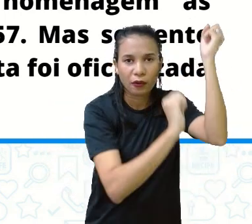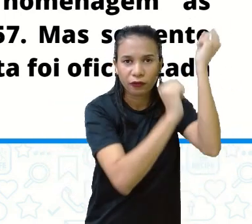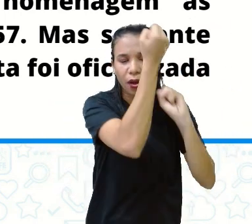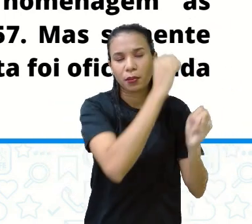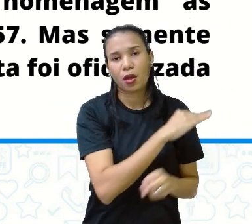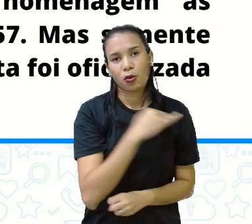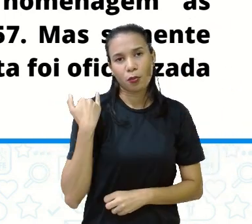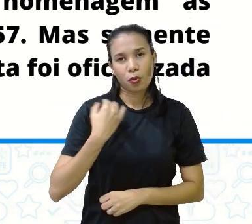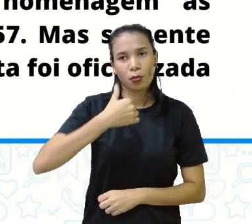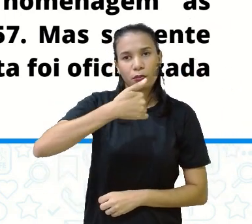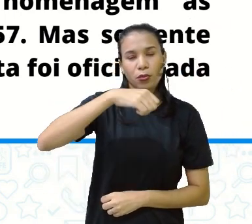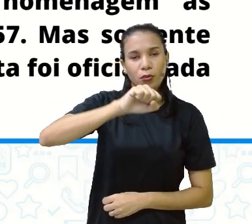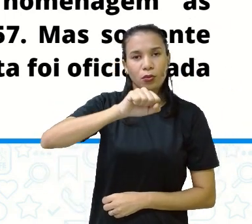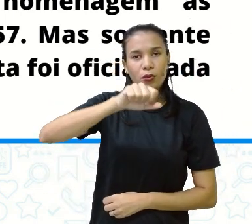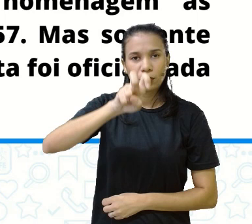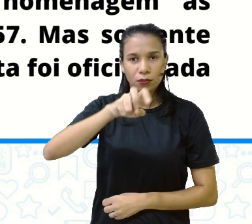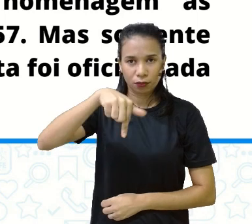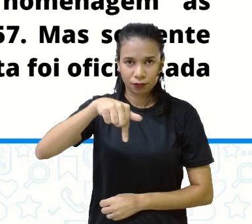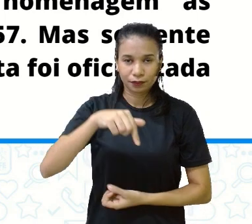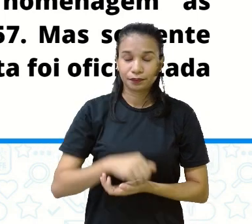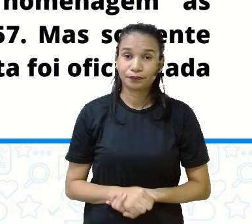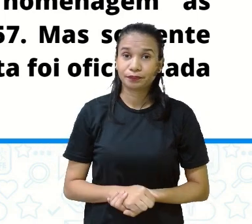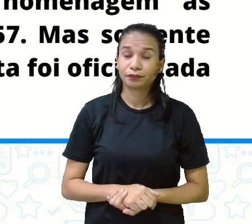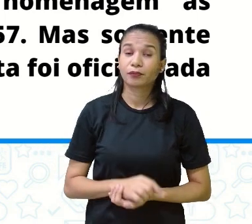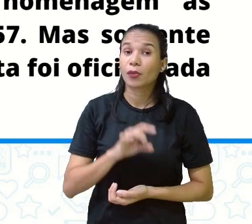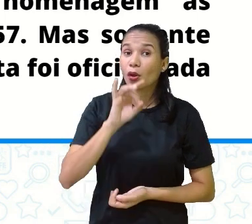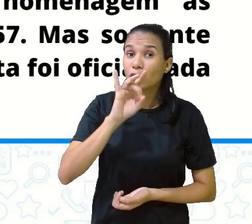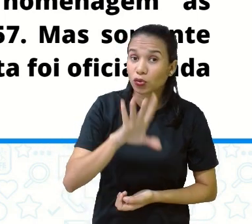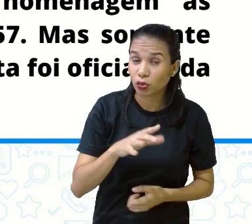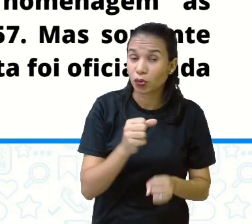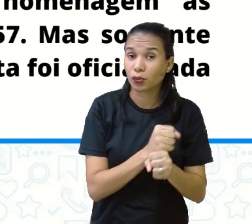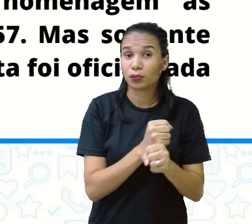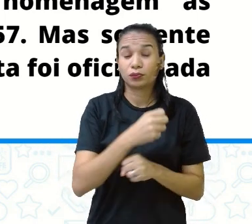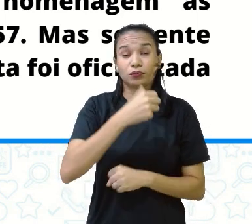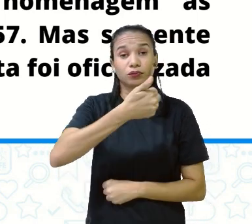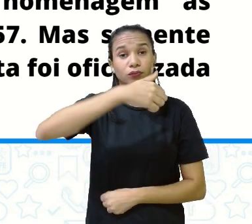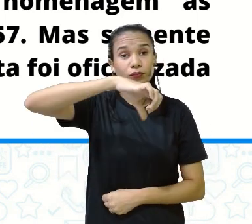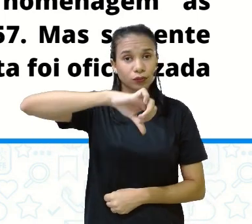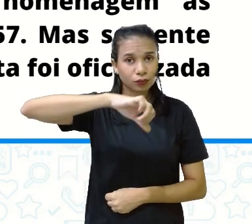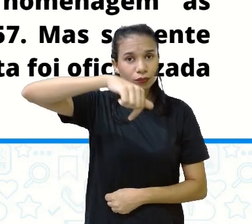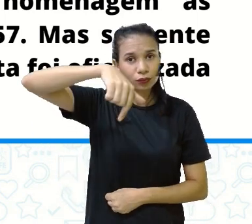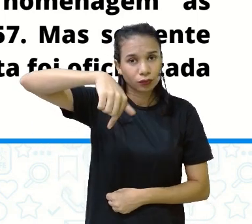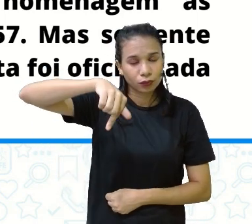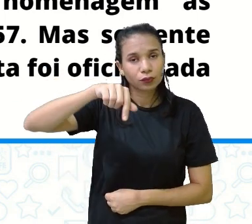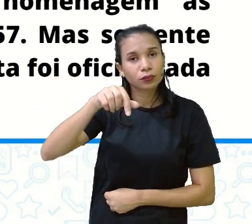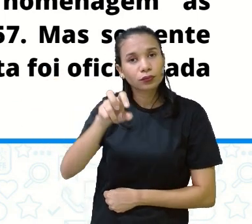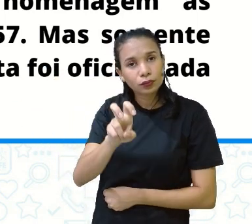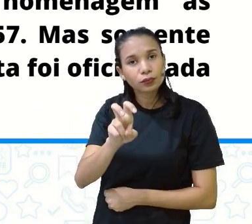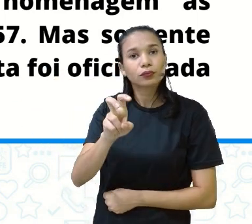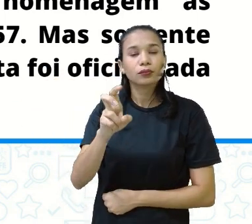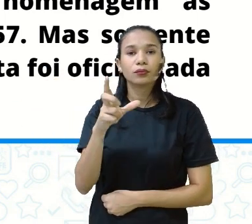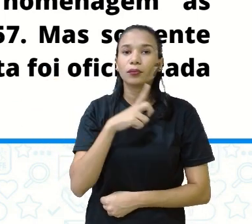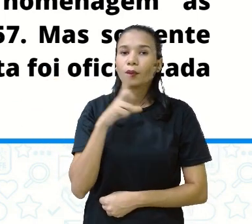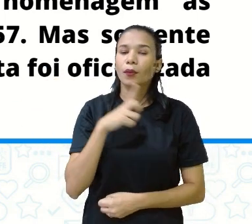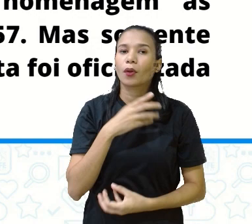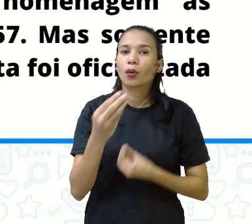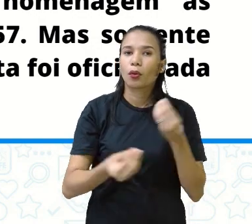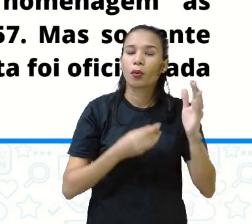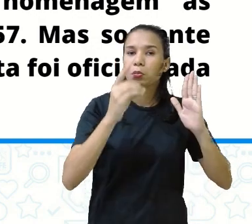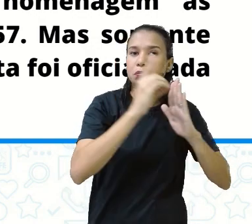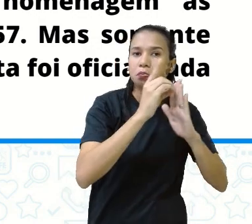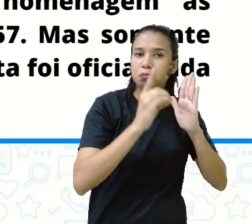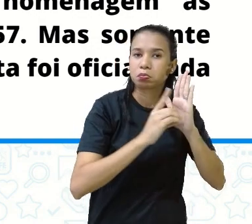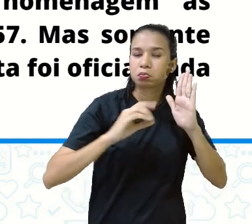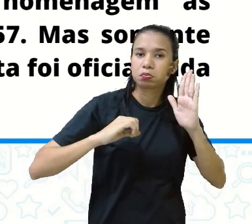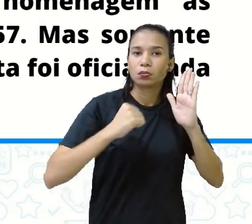em 1857. Mas somente no ano de 1975, através de um decreto,